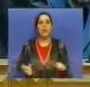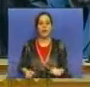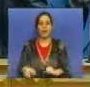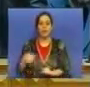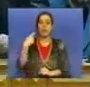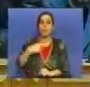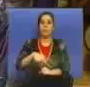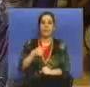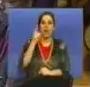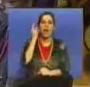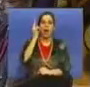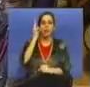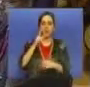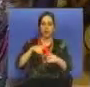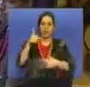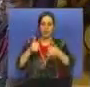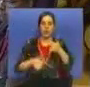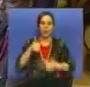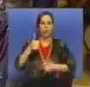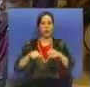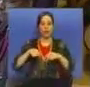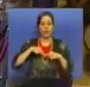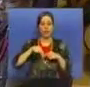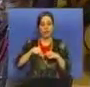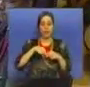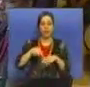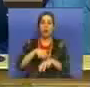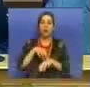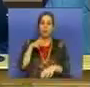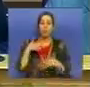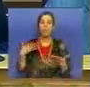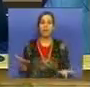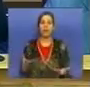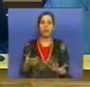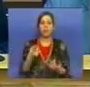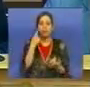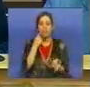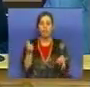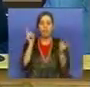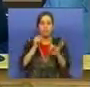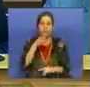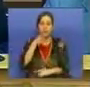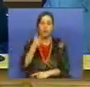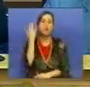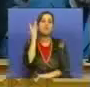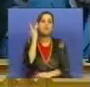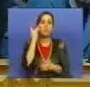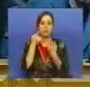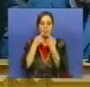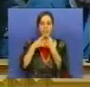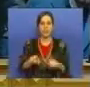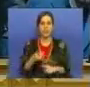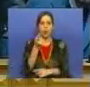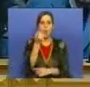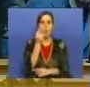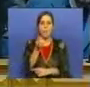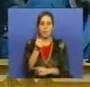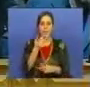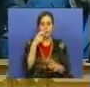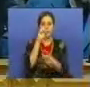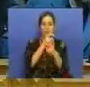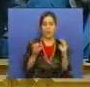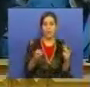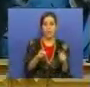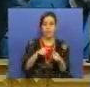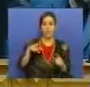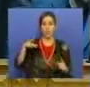o Presidente da Autoridade da Concorrência que esta semana no Parlamento veio recapitular estes números da diferença do preço da